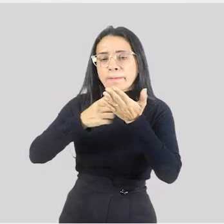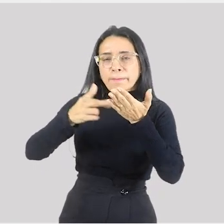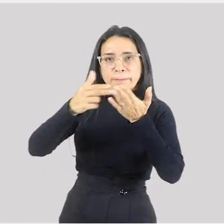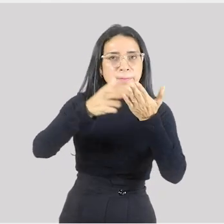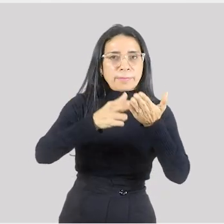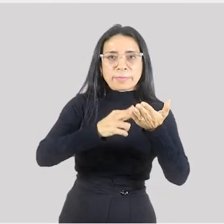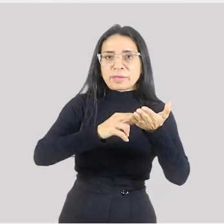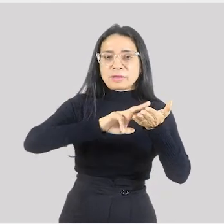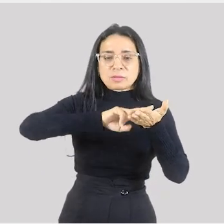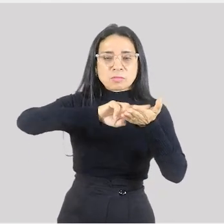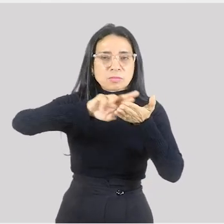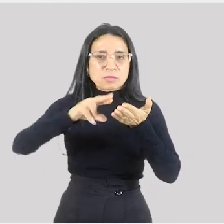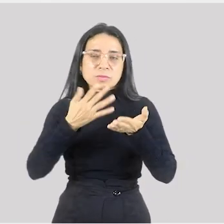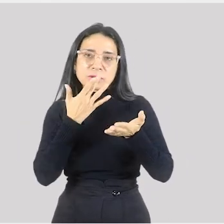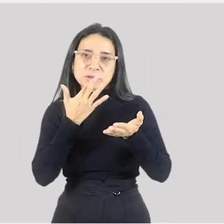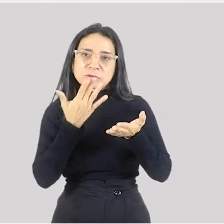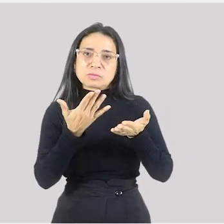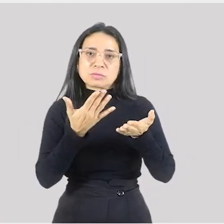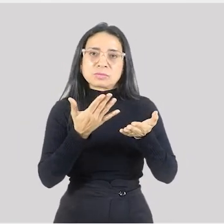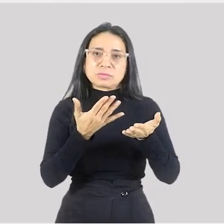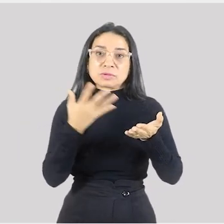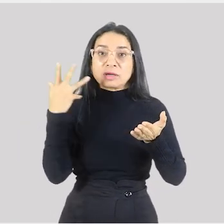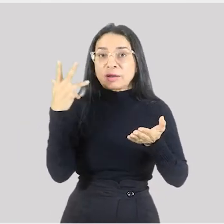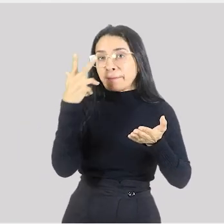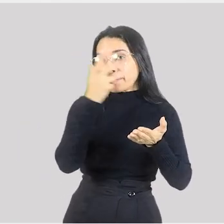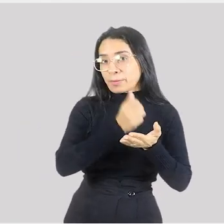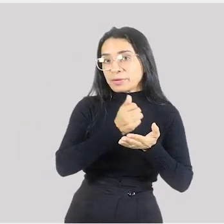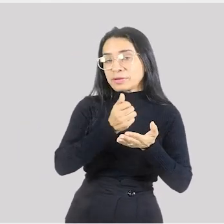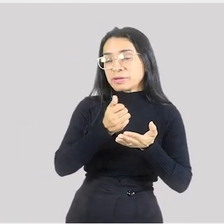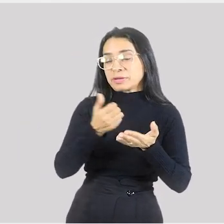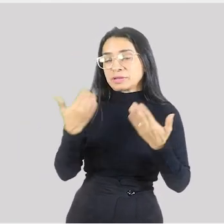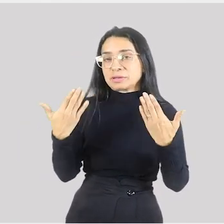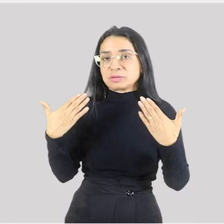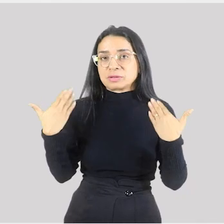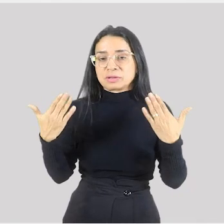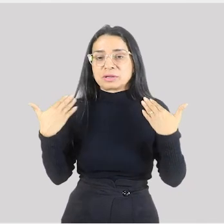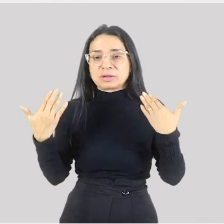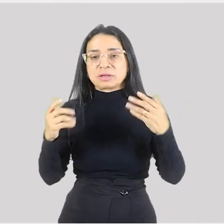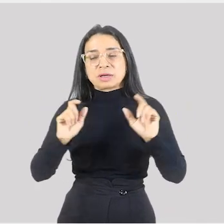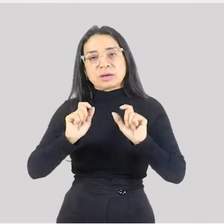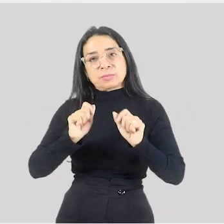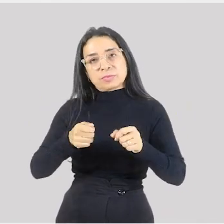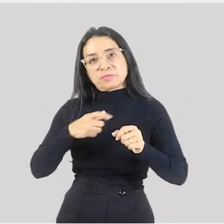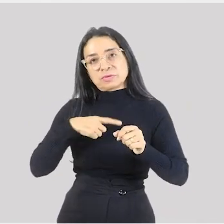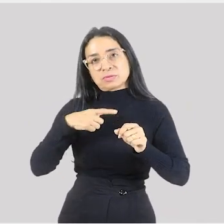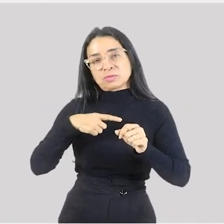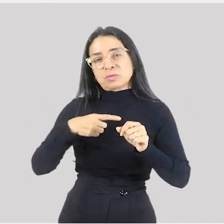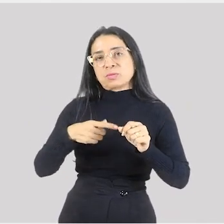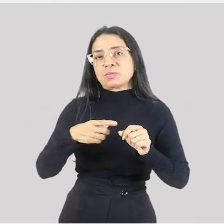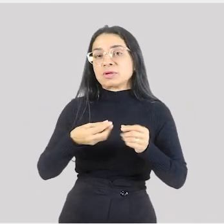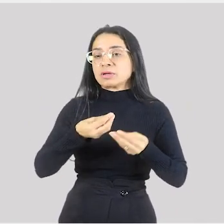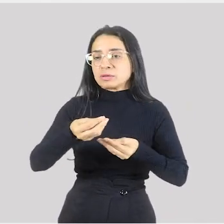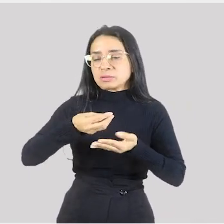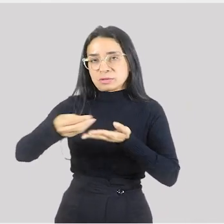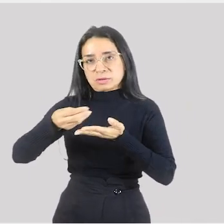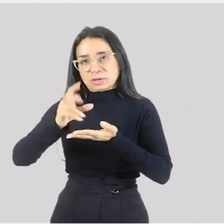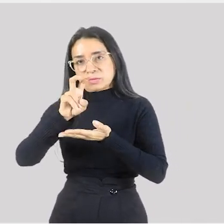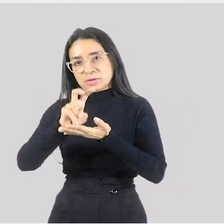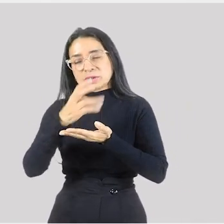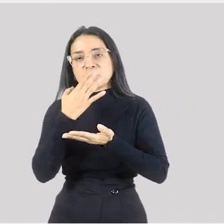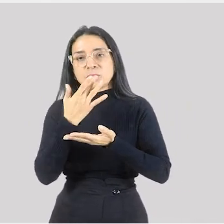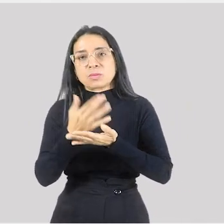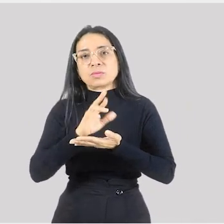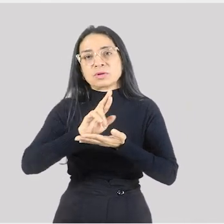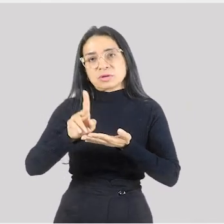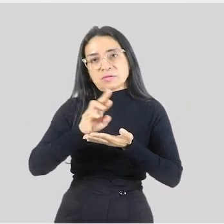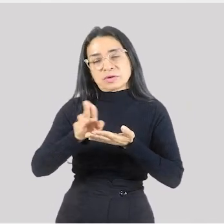cores, para ficarem bonitas e alegres. A professora então disponibilizou 5 cores diferentes, distintas, e pediu